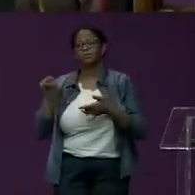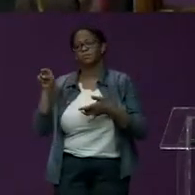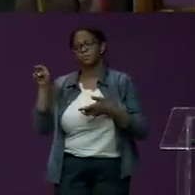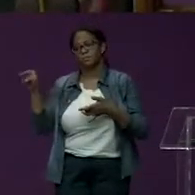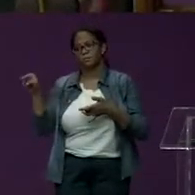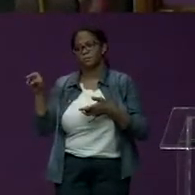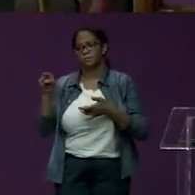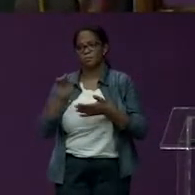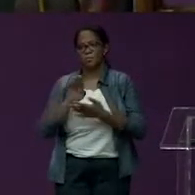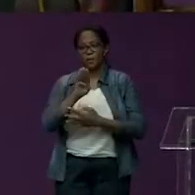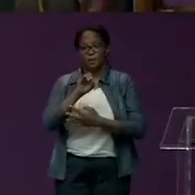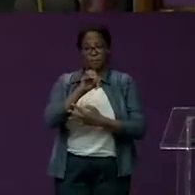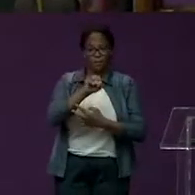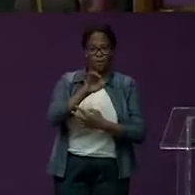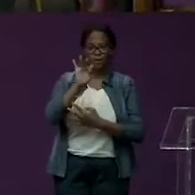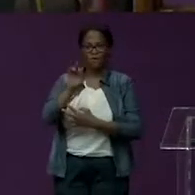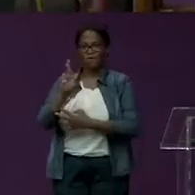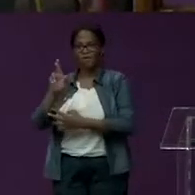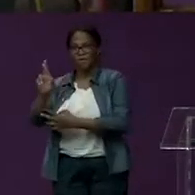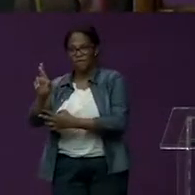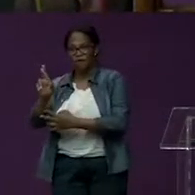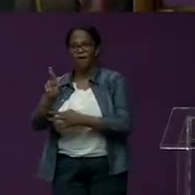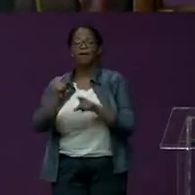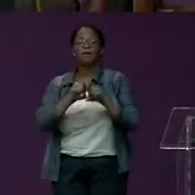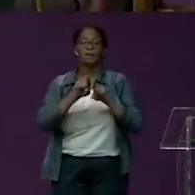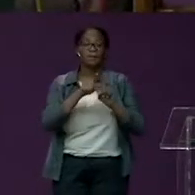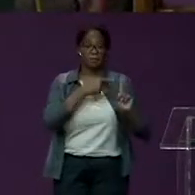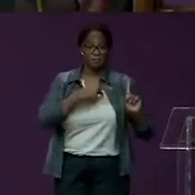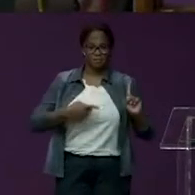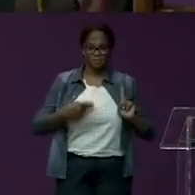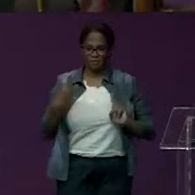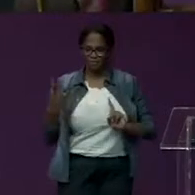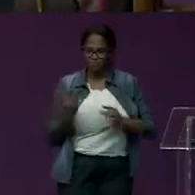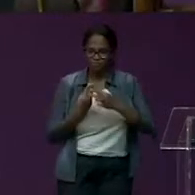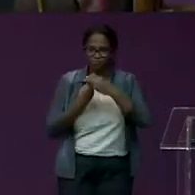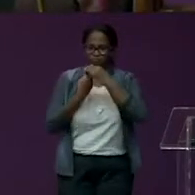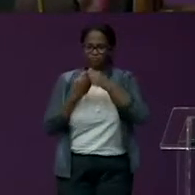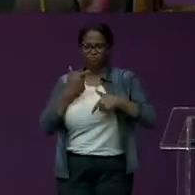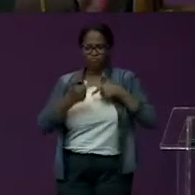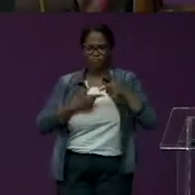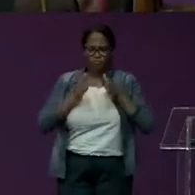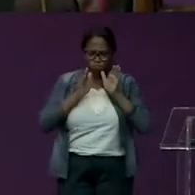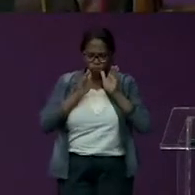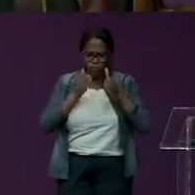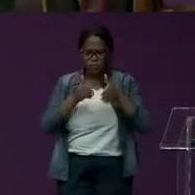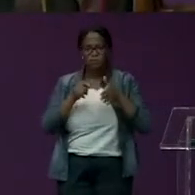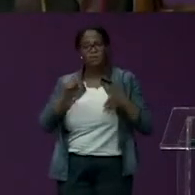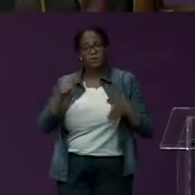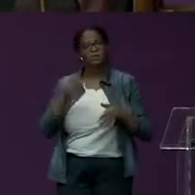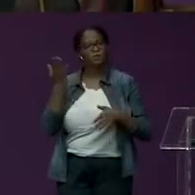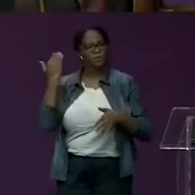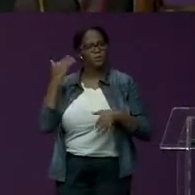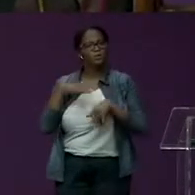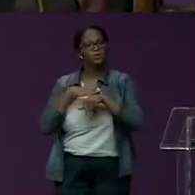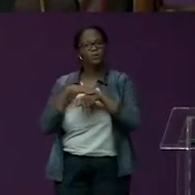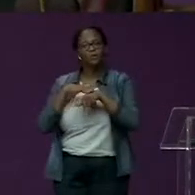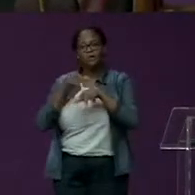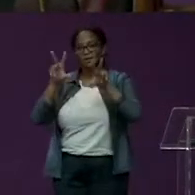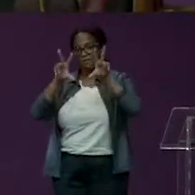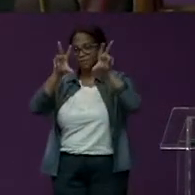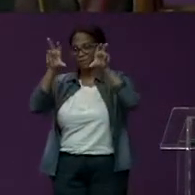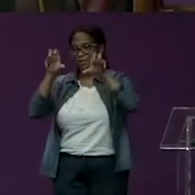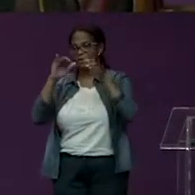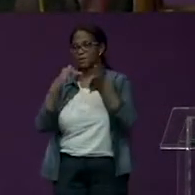entre Biomanguinhos, Farmanguinhos e a presidência. Eu conversava sobre esse tema